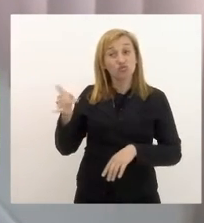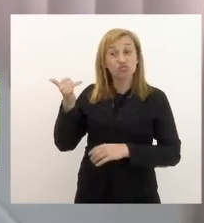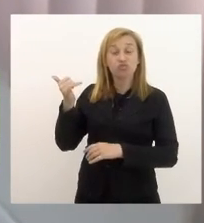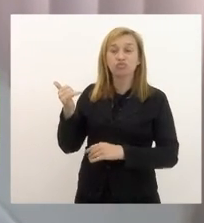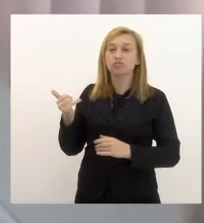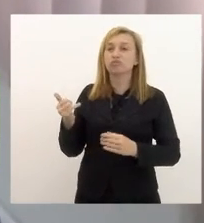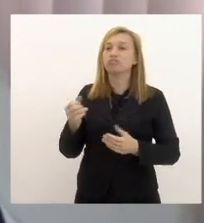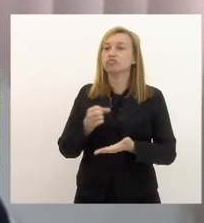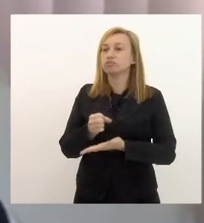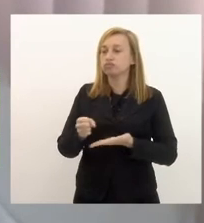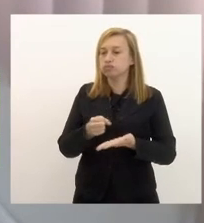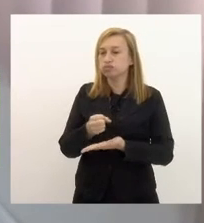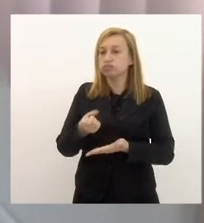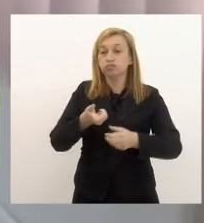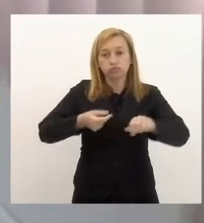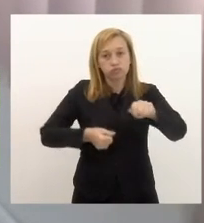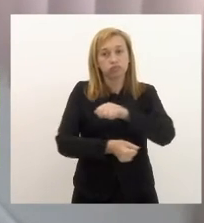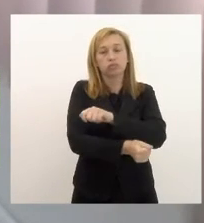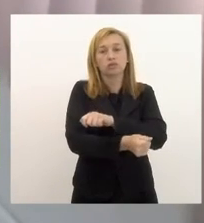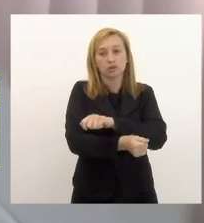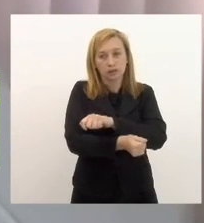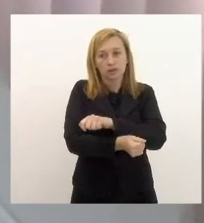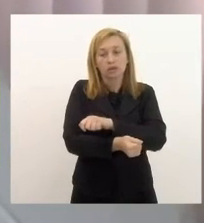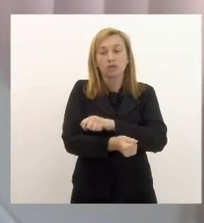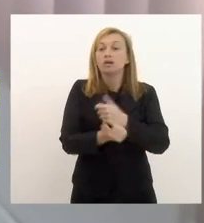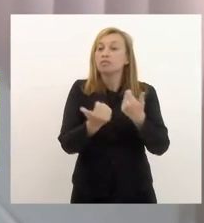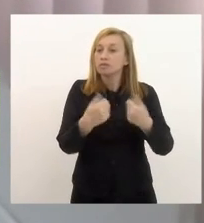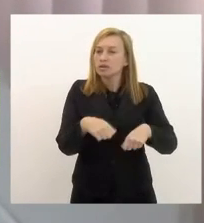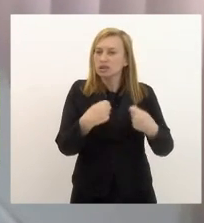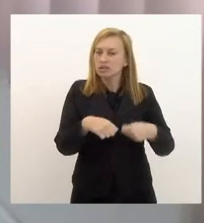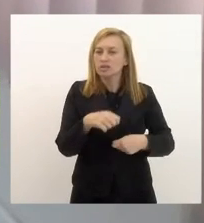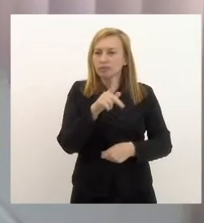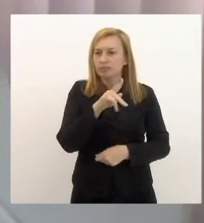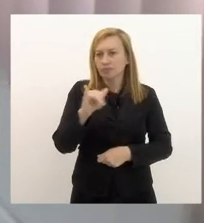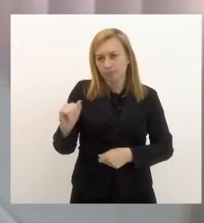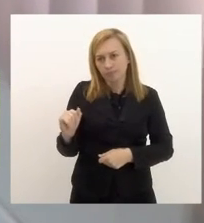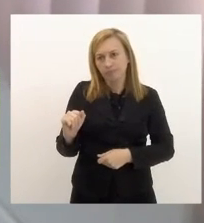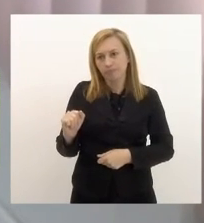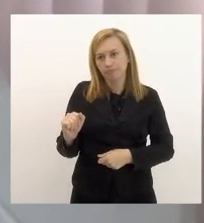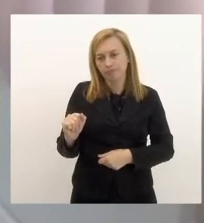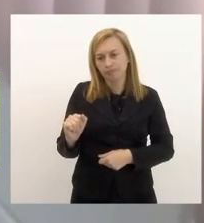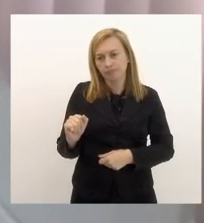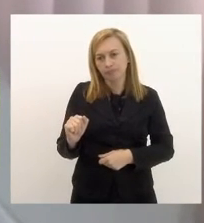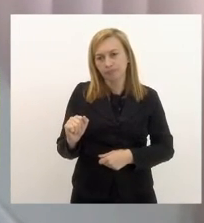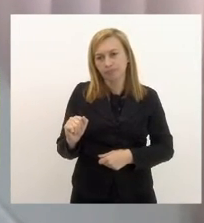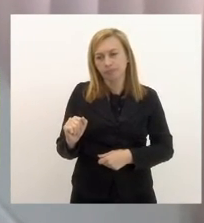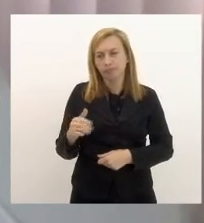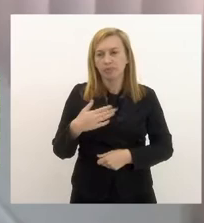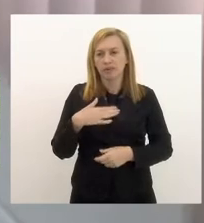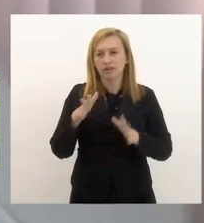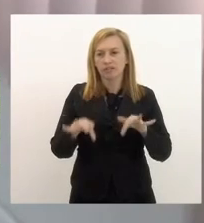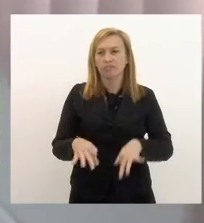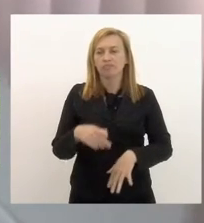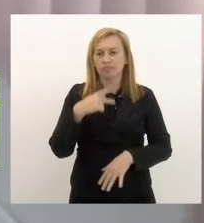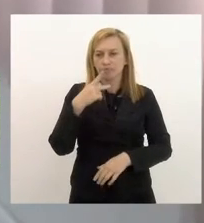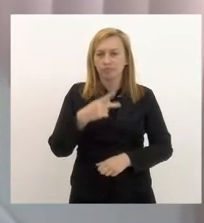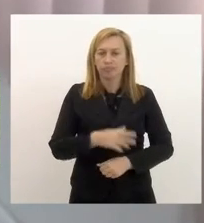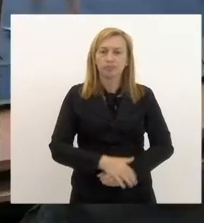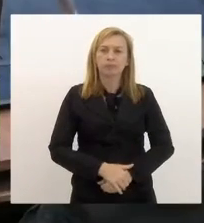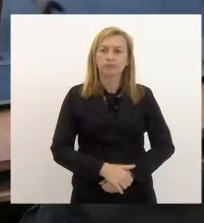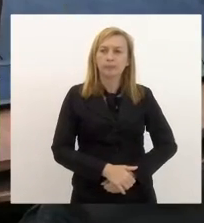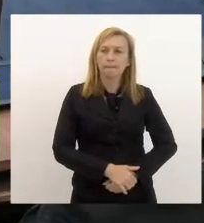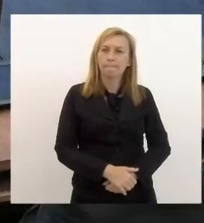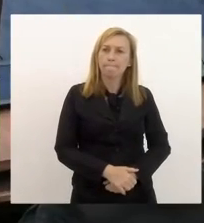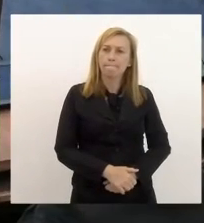São juros basicamente de investidores não deveria se o especial isso é a minha falta e